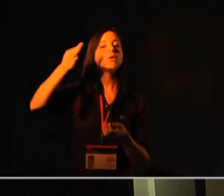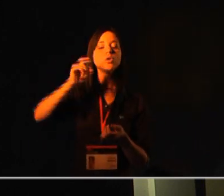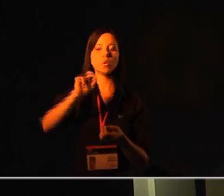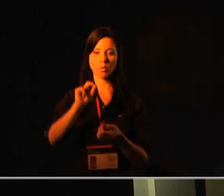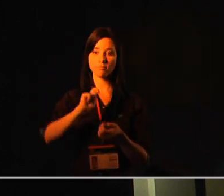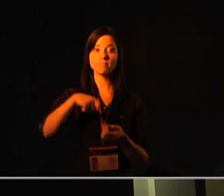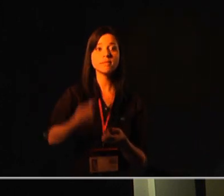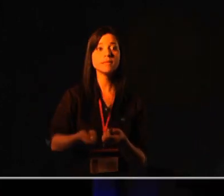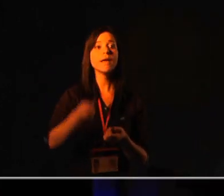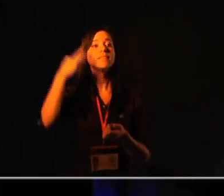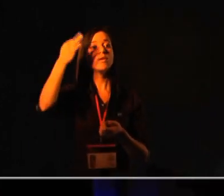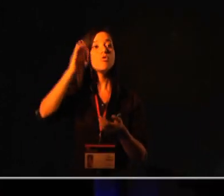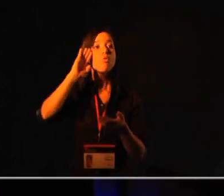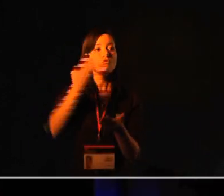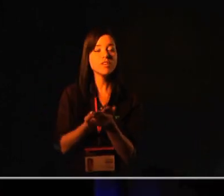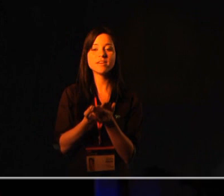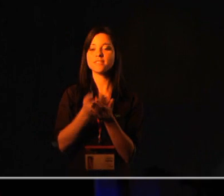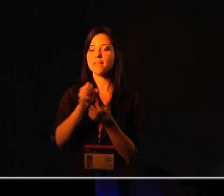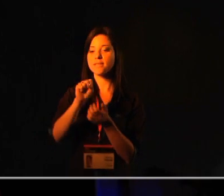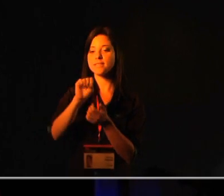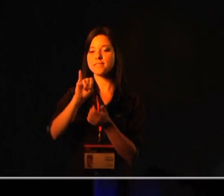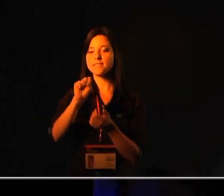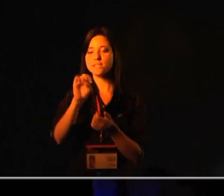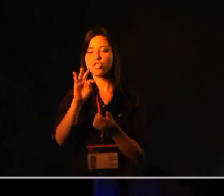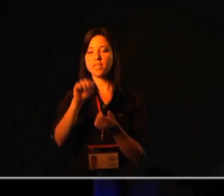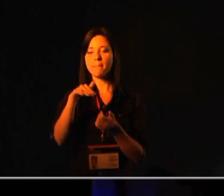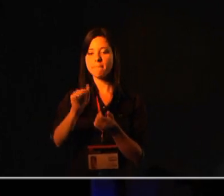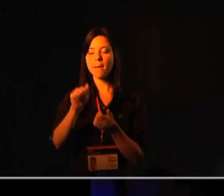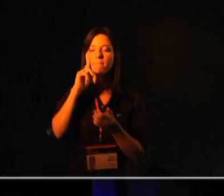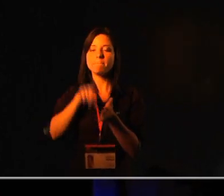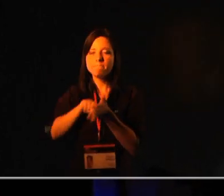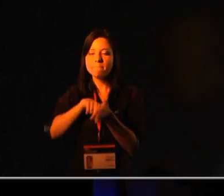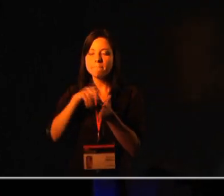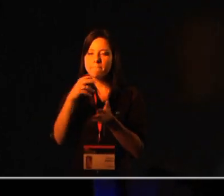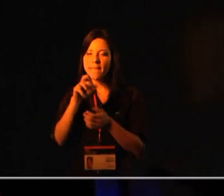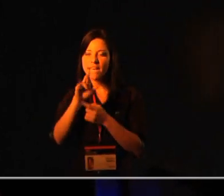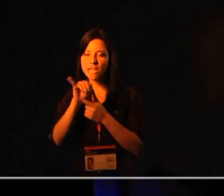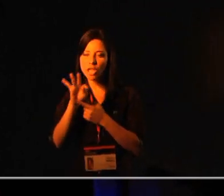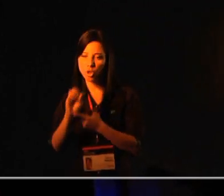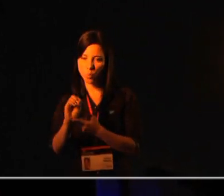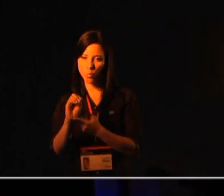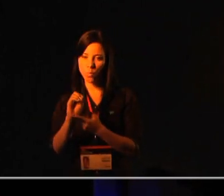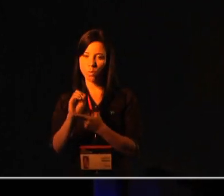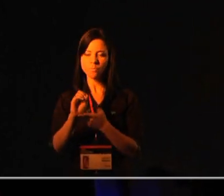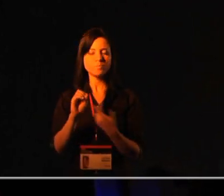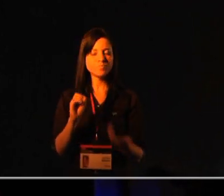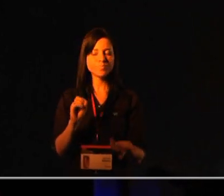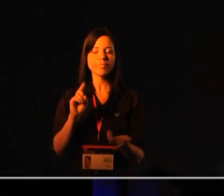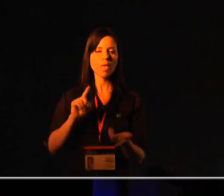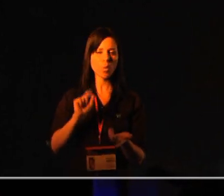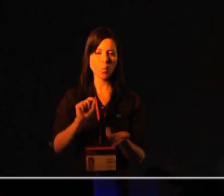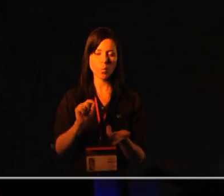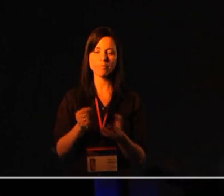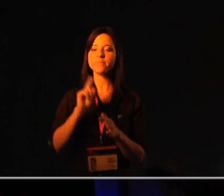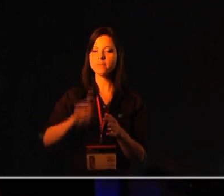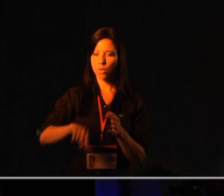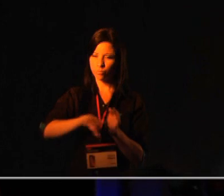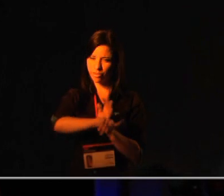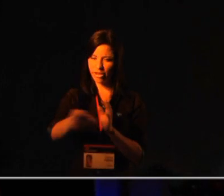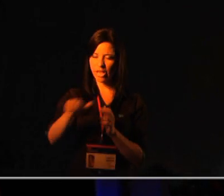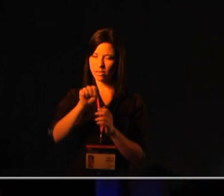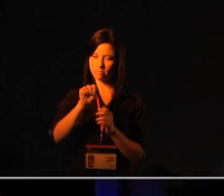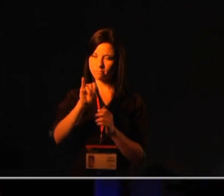chamava Teoria da Confiança no Sistema Perito. O que é isso? O sistema perito são